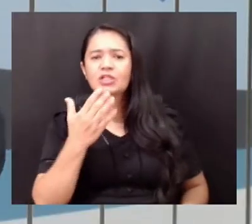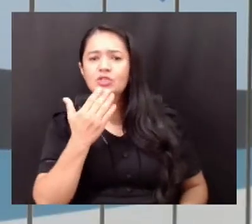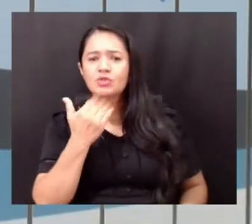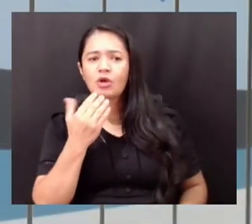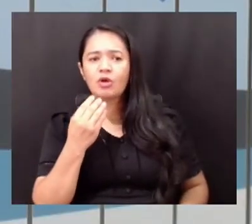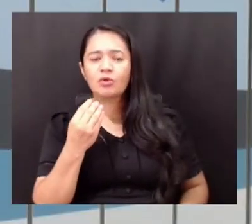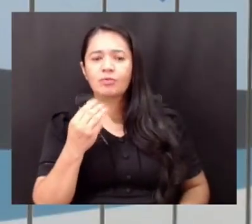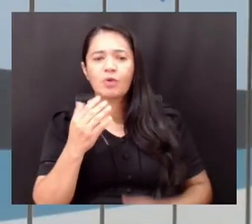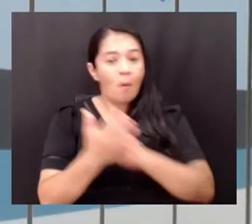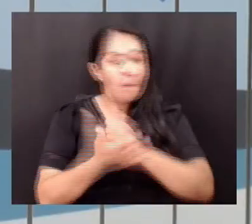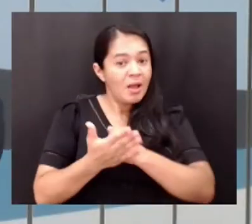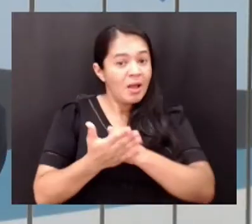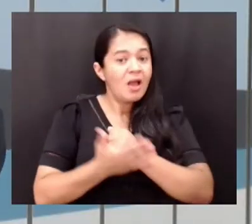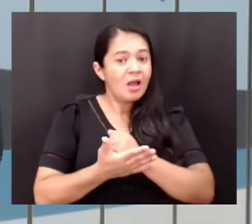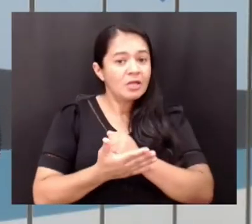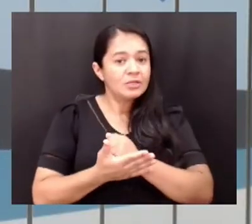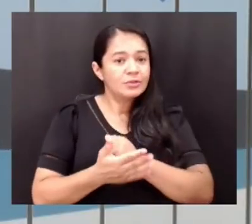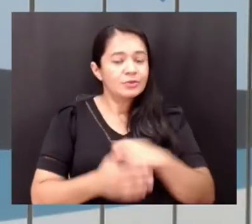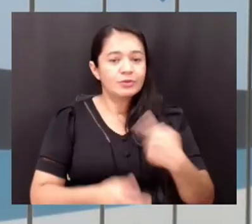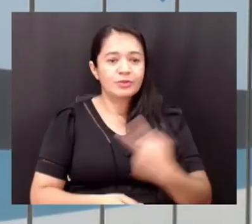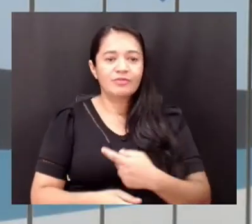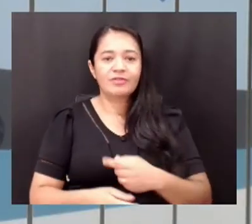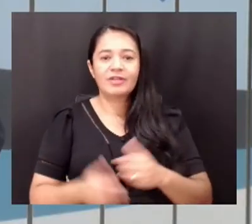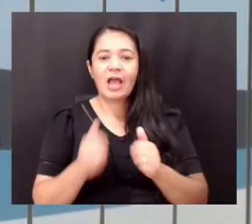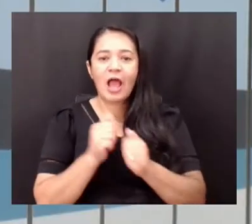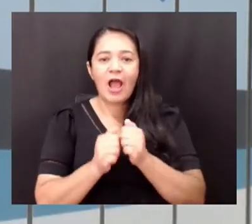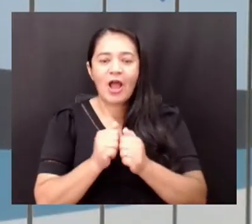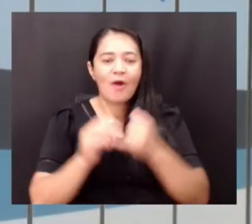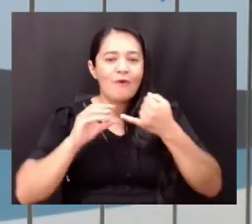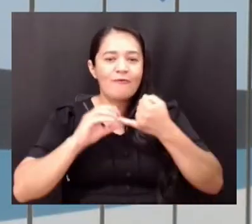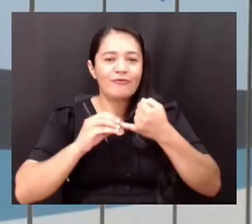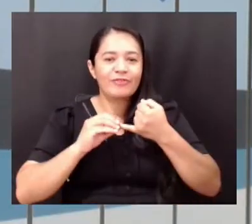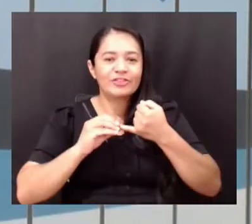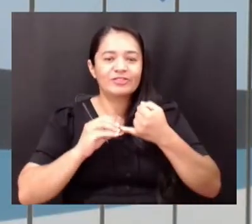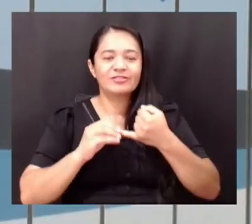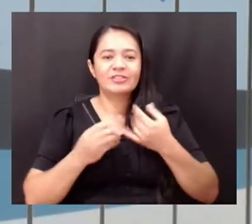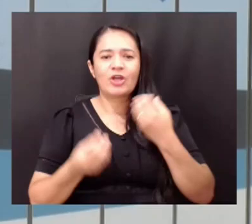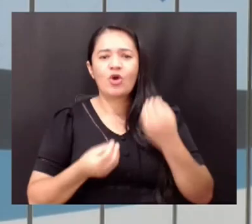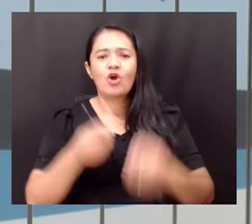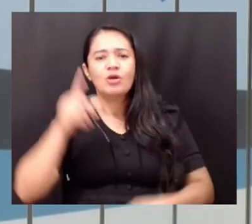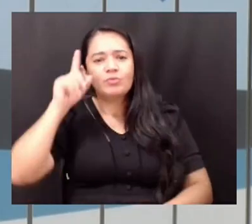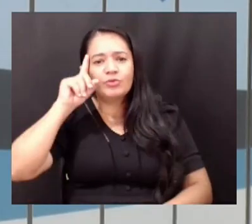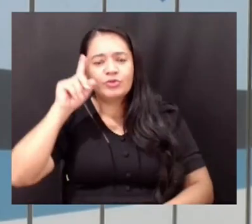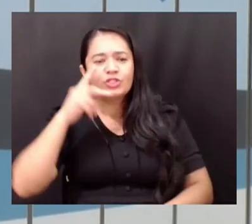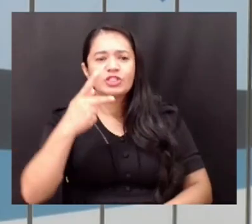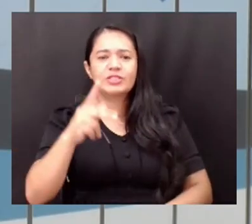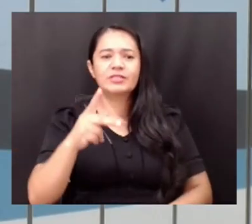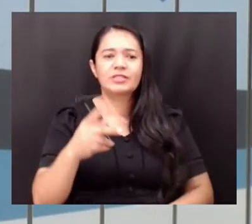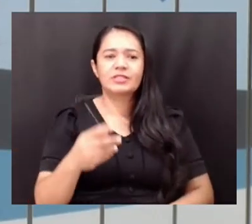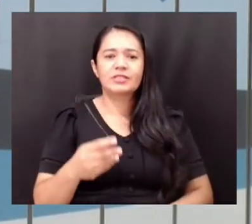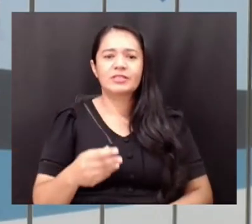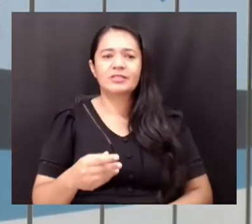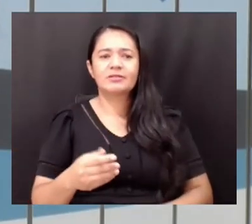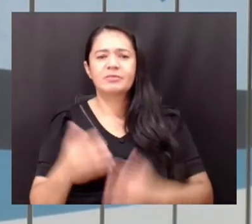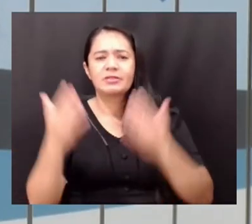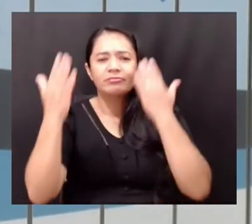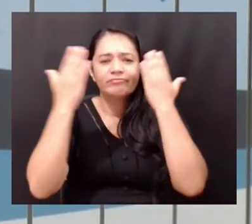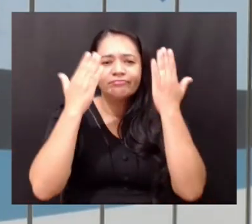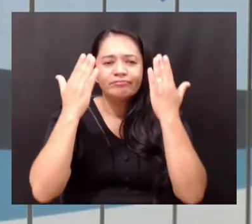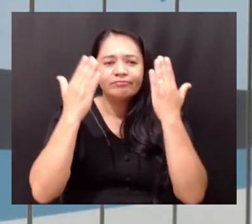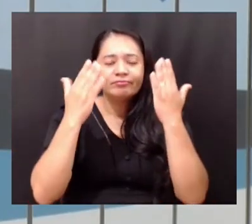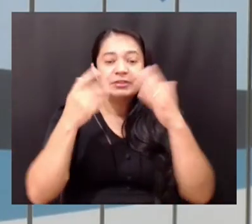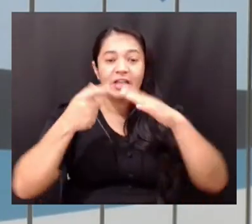que a gente fala, né? O arroz com feijão, né? Como é que está o seu dia a dia? Como é que está a sua psique? O investimento